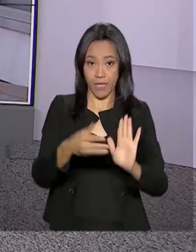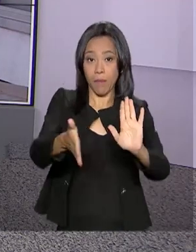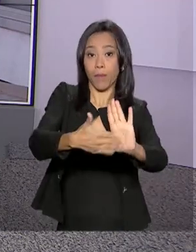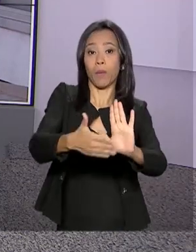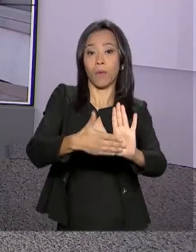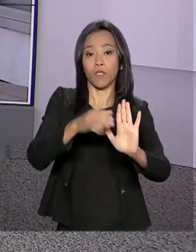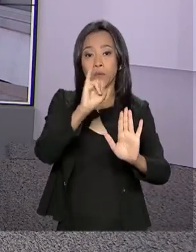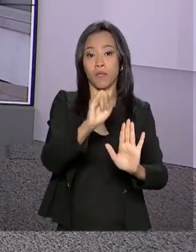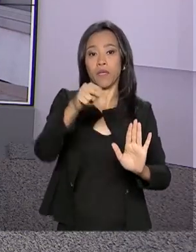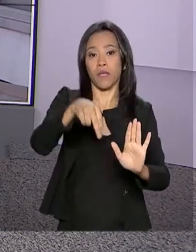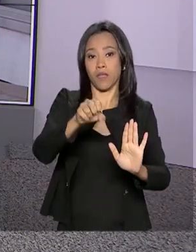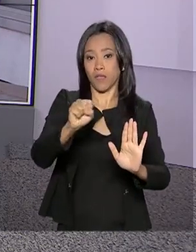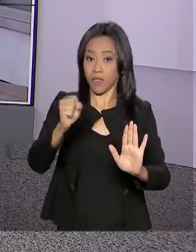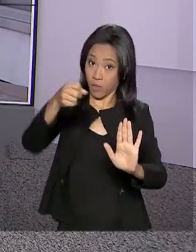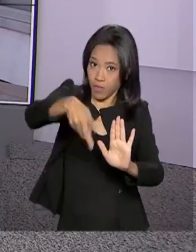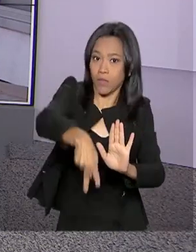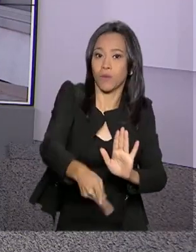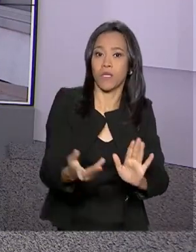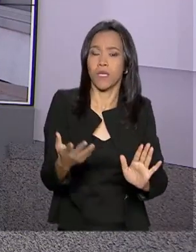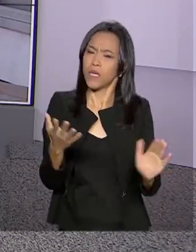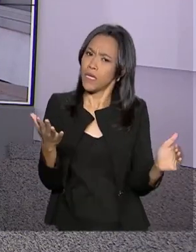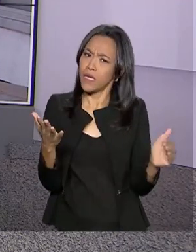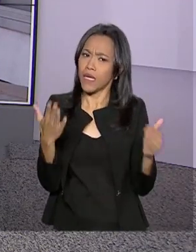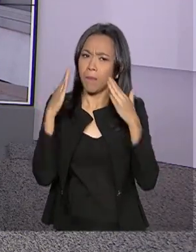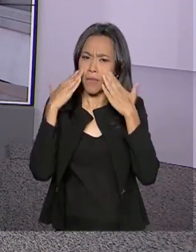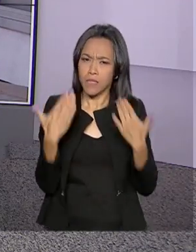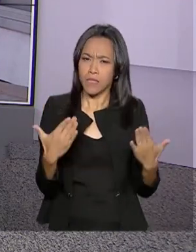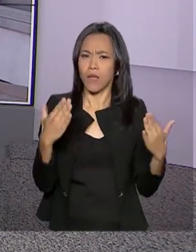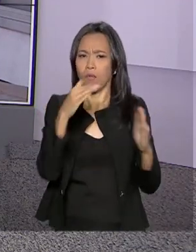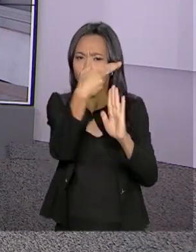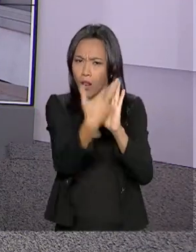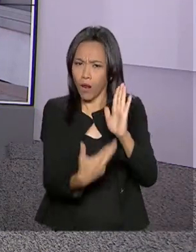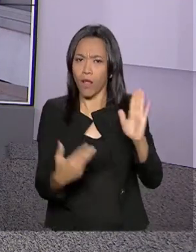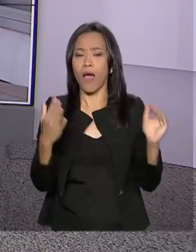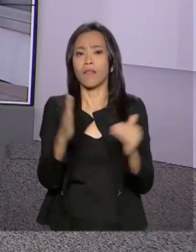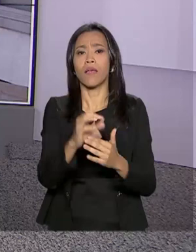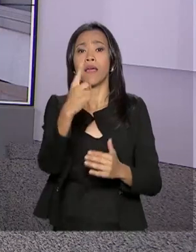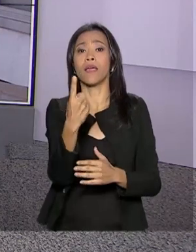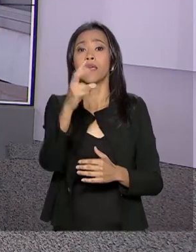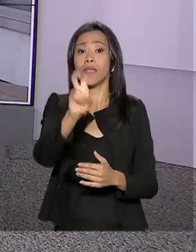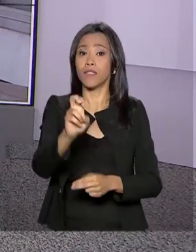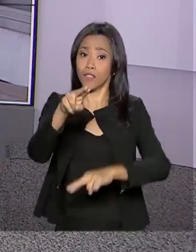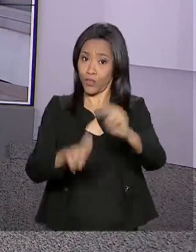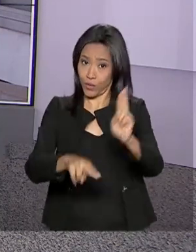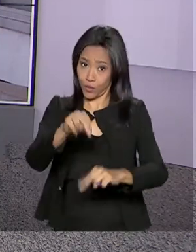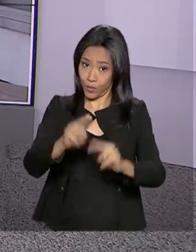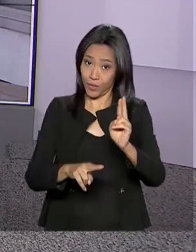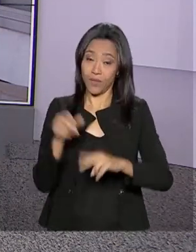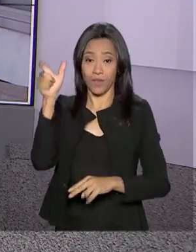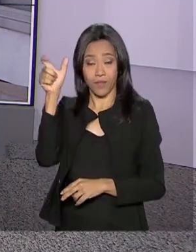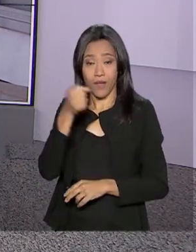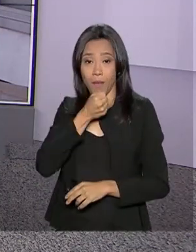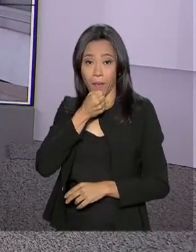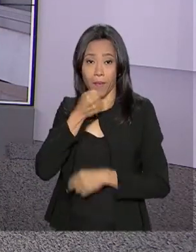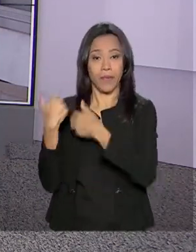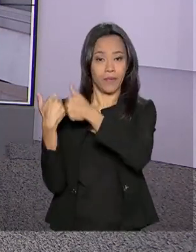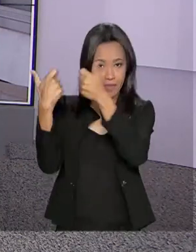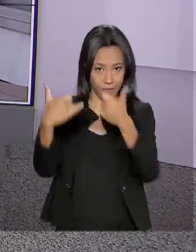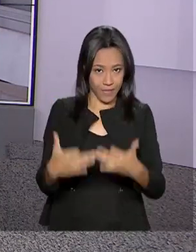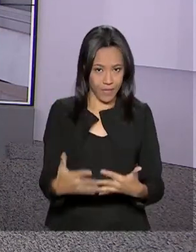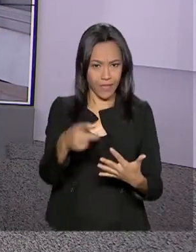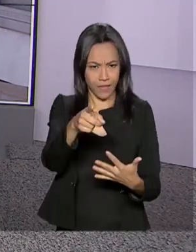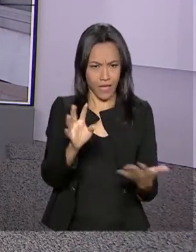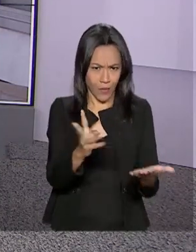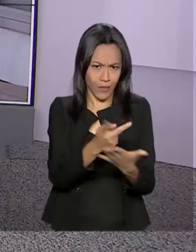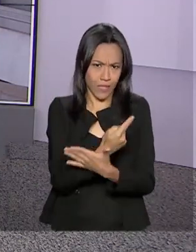divulgar o parecer antes do dia 15 de junho. Assunto para a nossa setorista de Congresso, Selma Dias. Olá, Selma. Durante o fim de semana, surgiu a